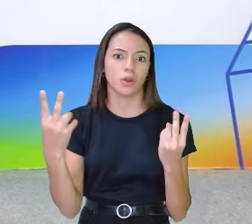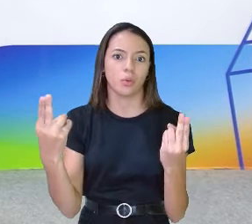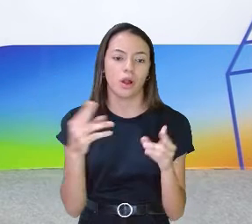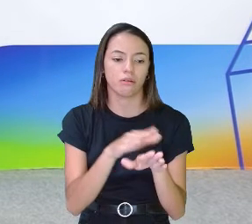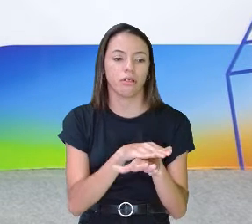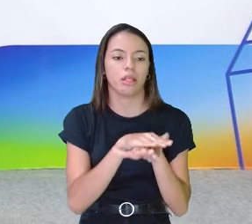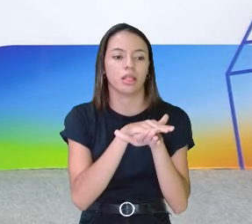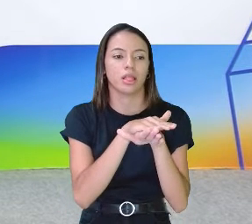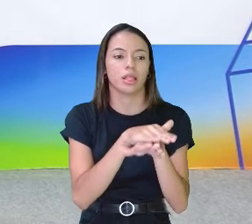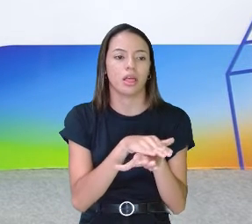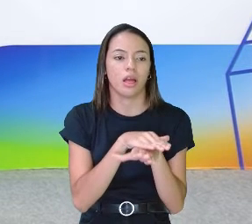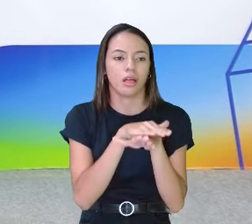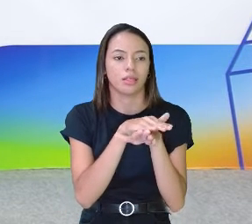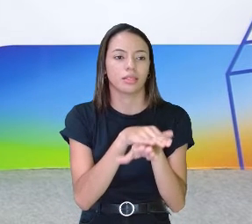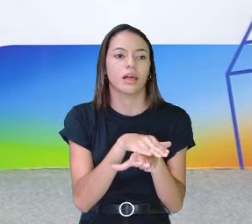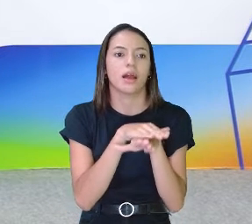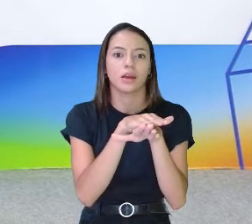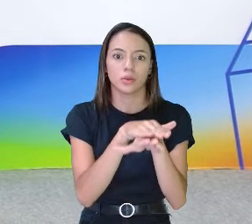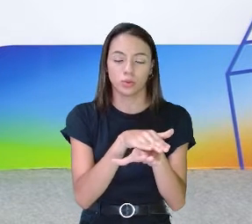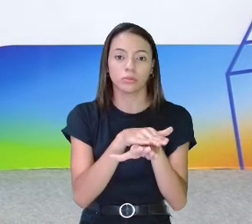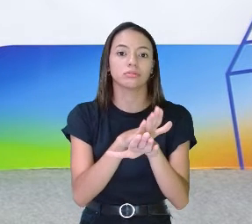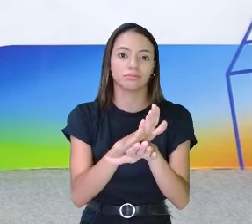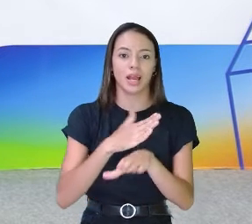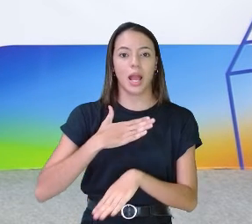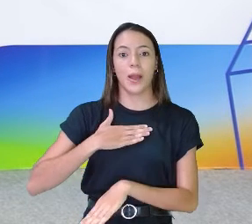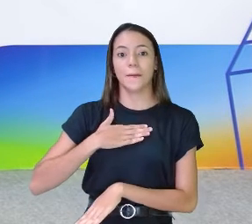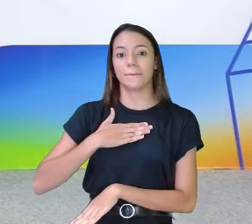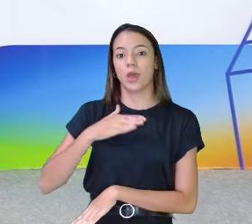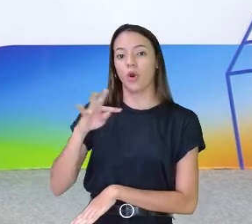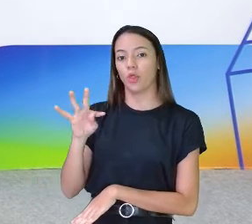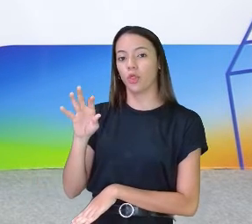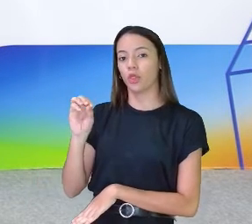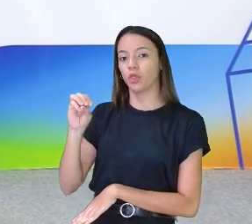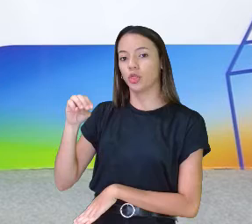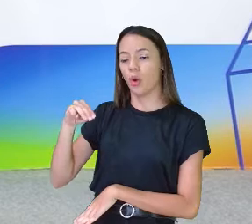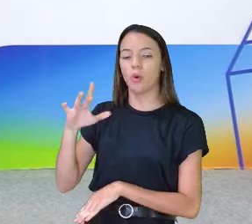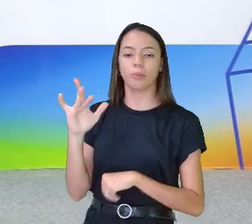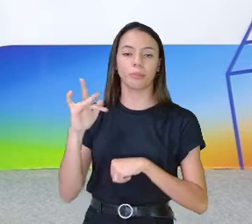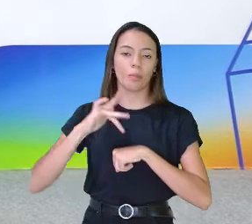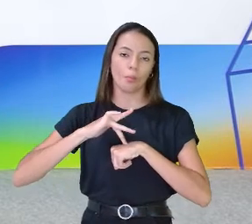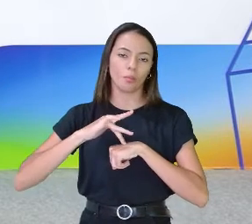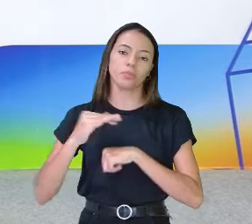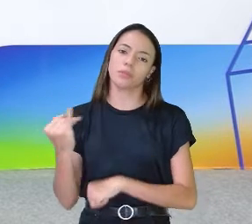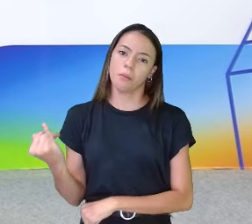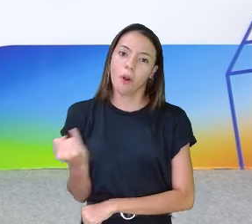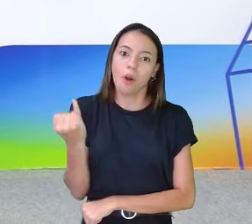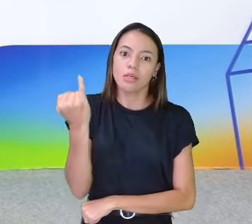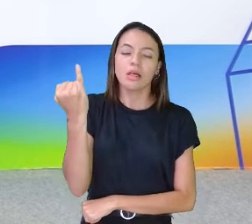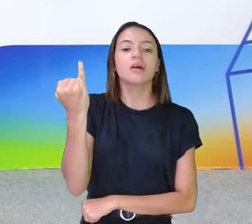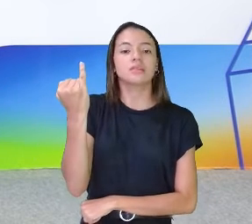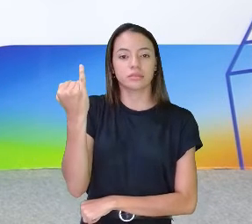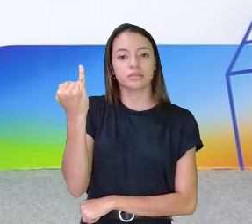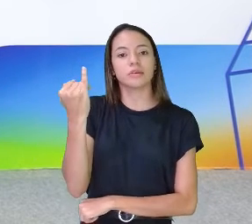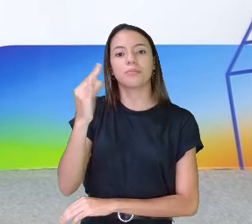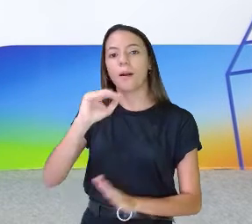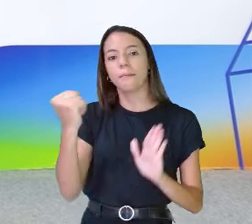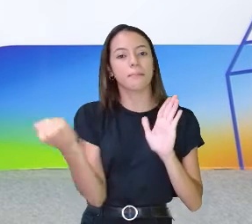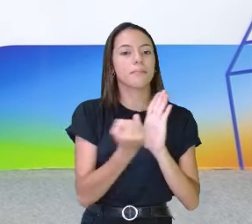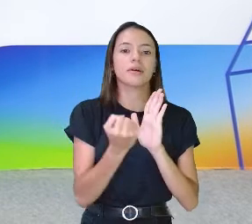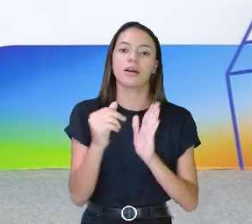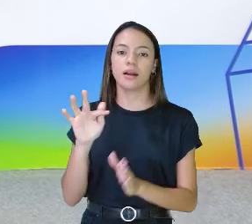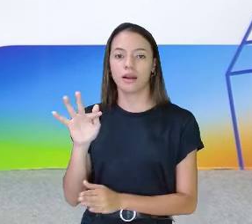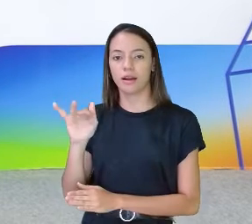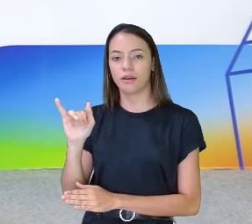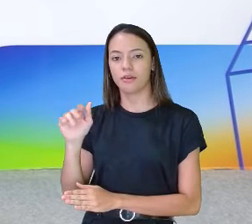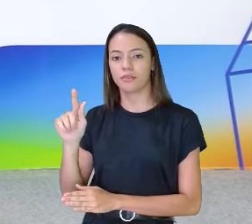tom irônico, o tom na fala, ele é importante para marcar também essa figura de linguagem.